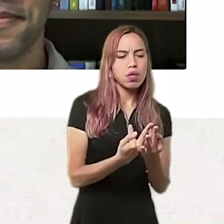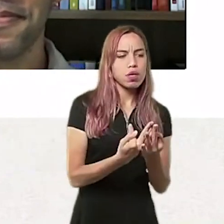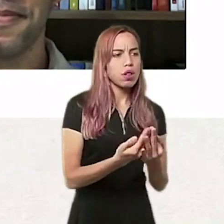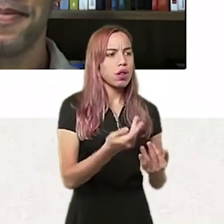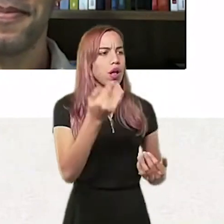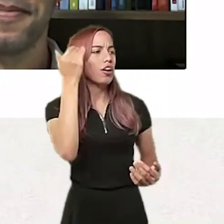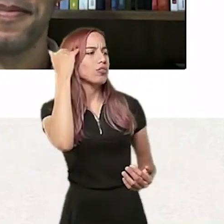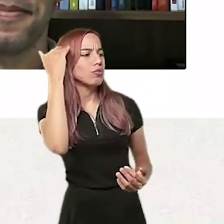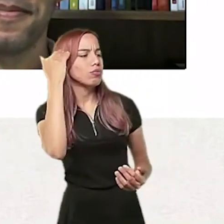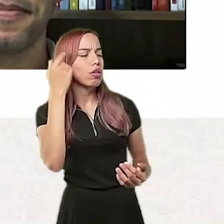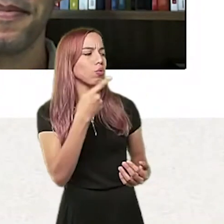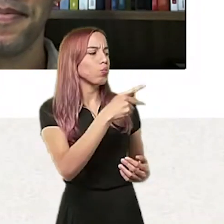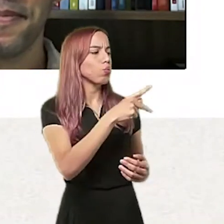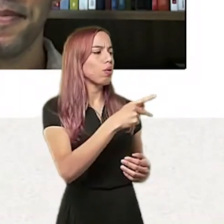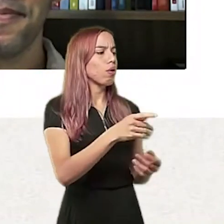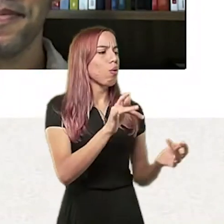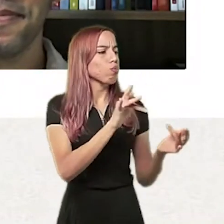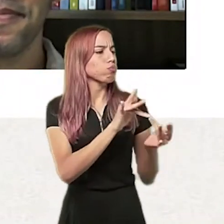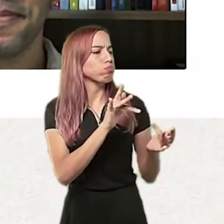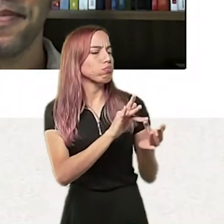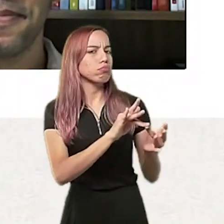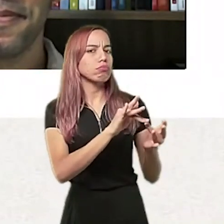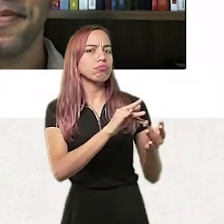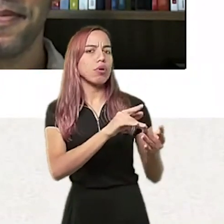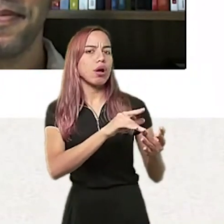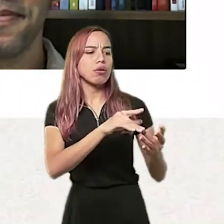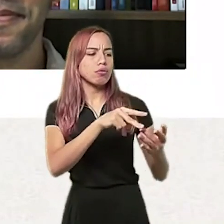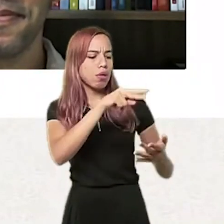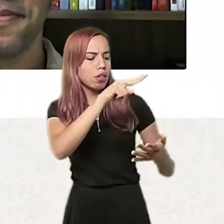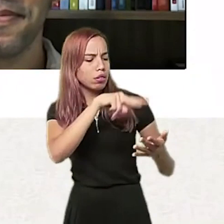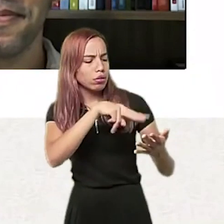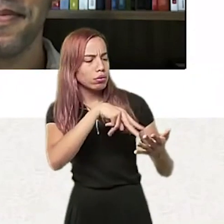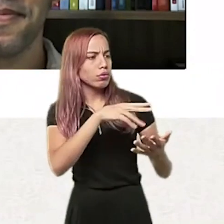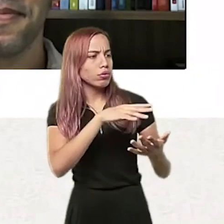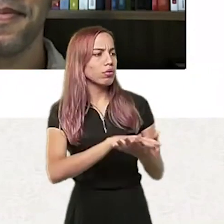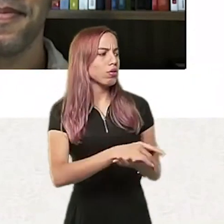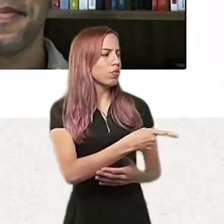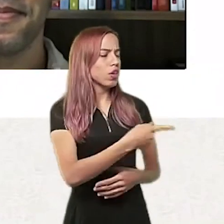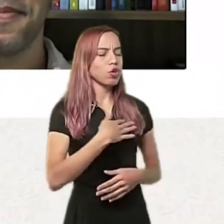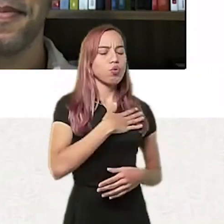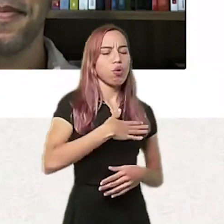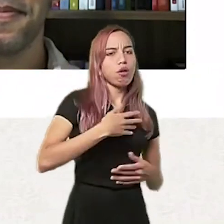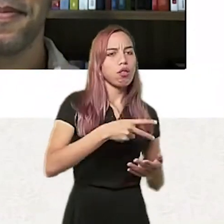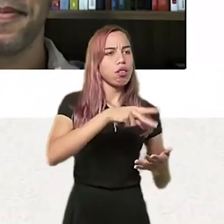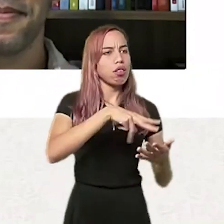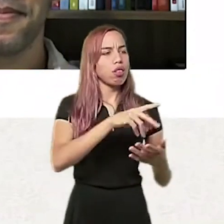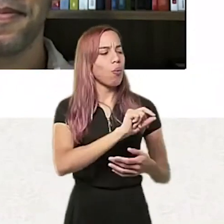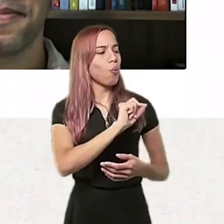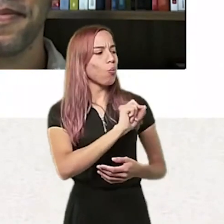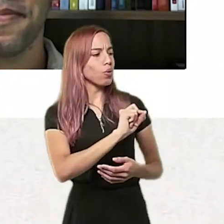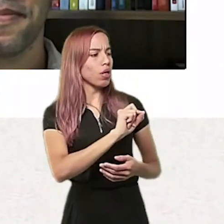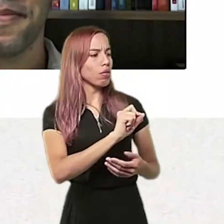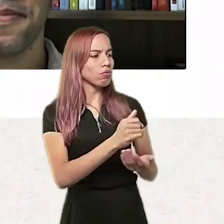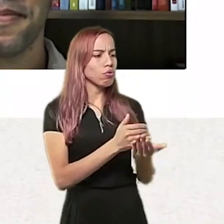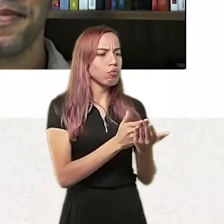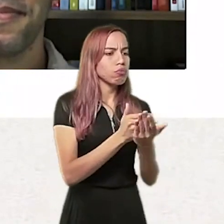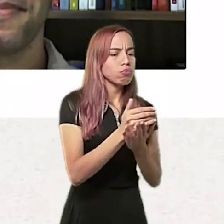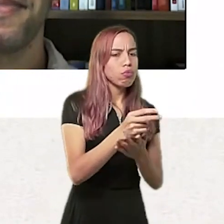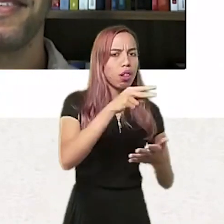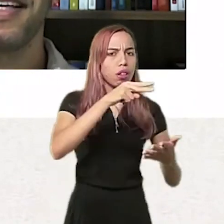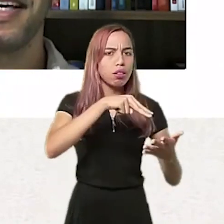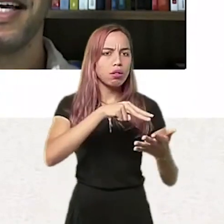com a literatura, o que você gosta de ler, quando que você começou a ler, quando você começou a escrever.